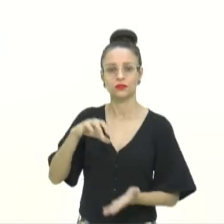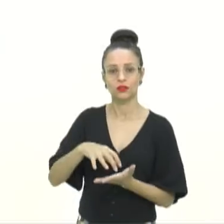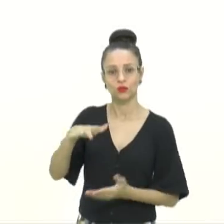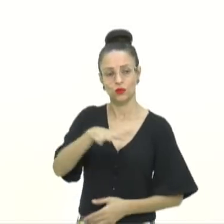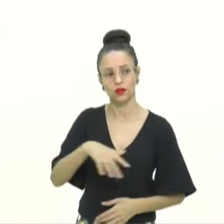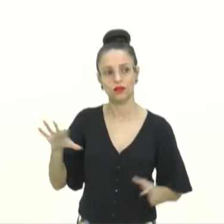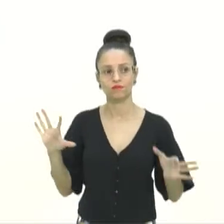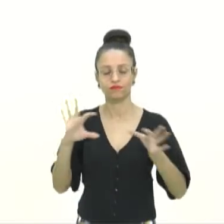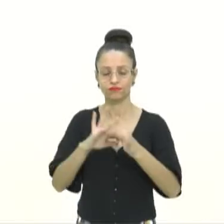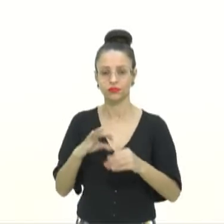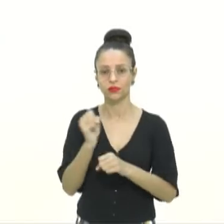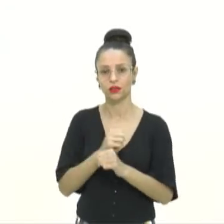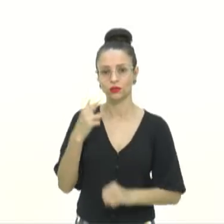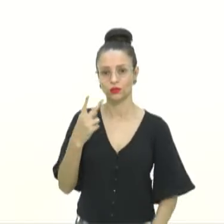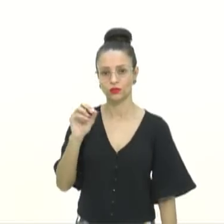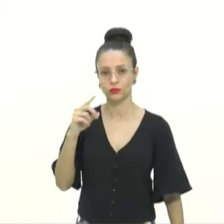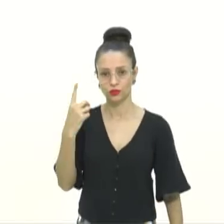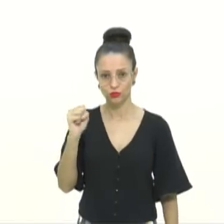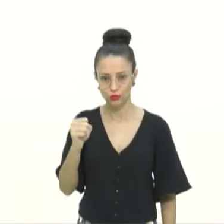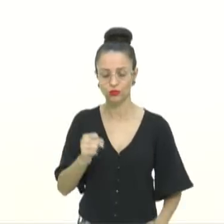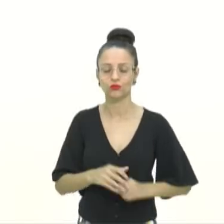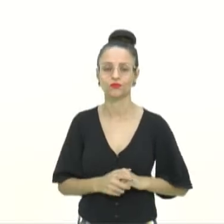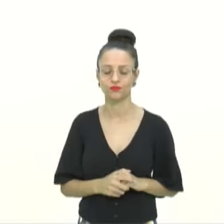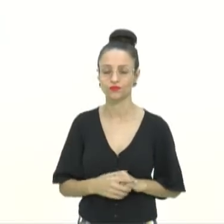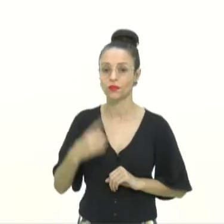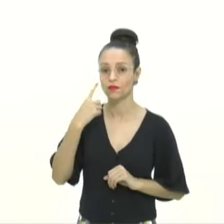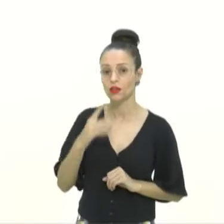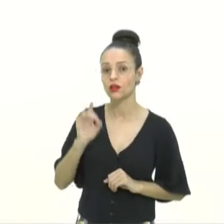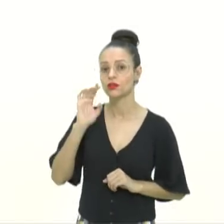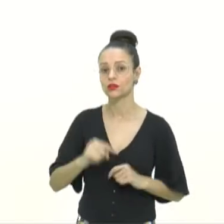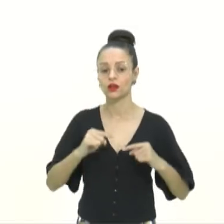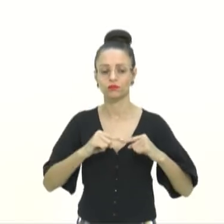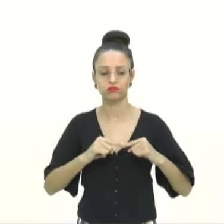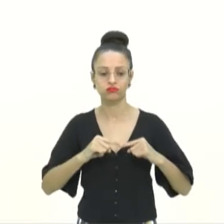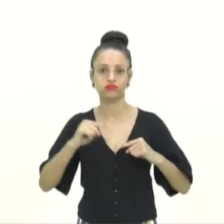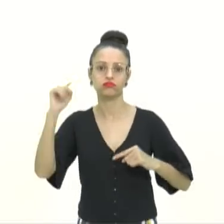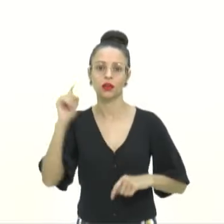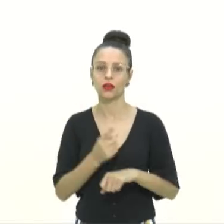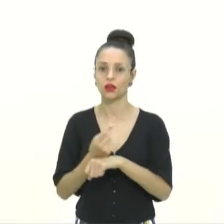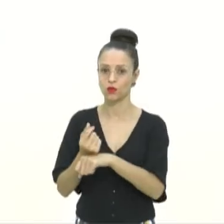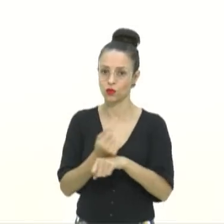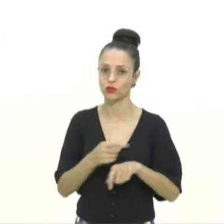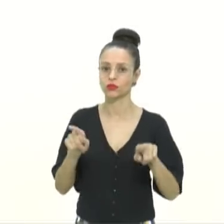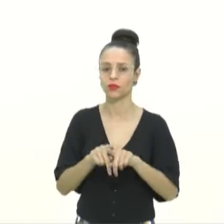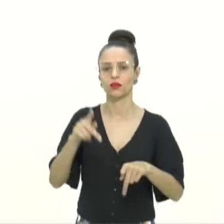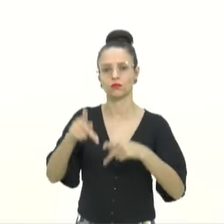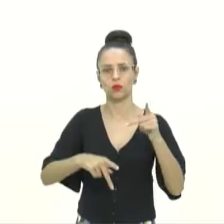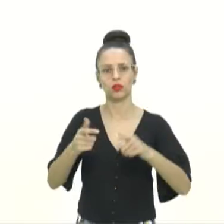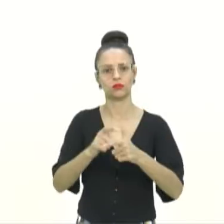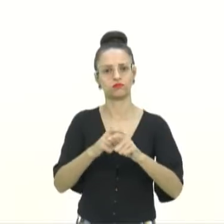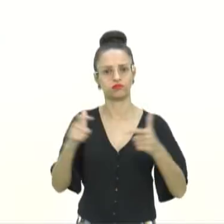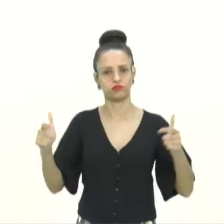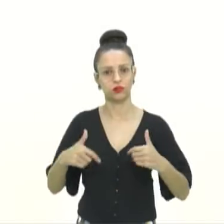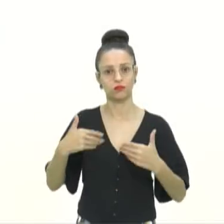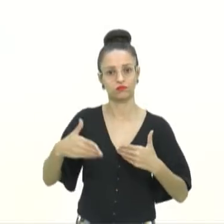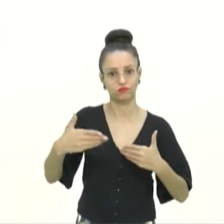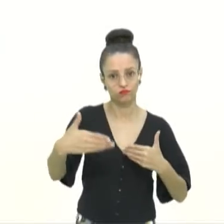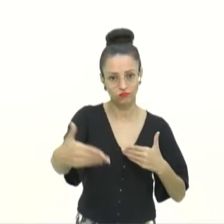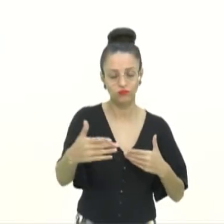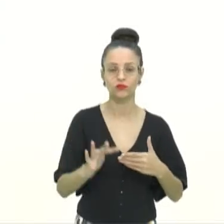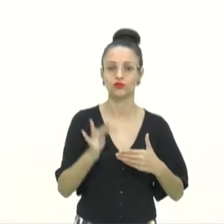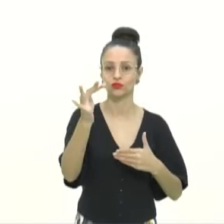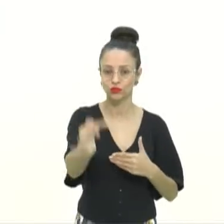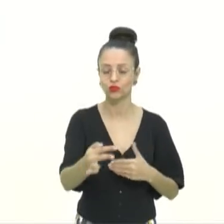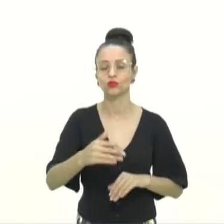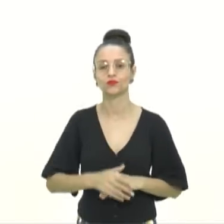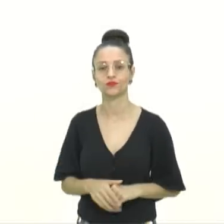2018. Considerando apenas os crescimentos econômico e demográfico dos próximos anos,